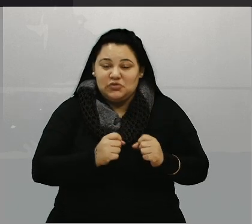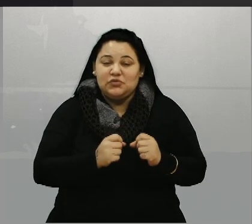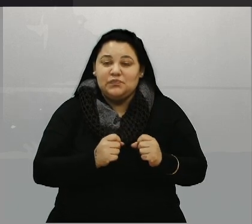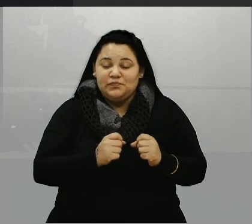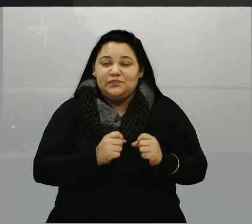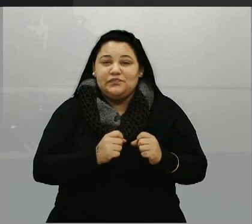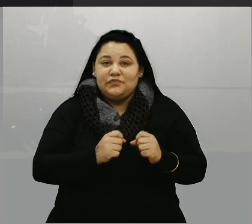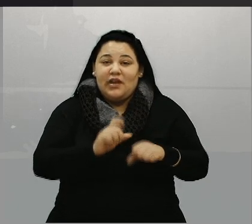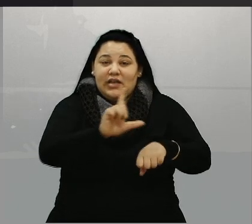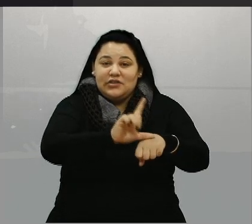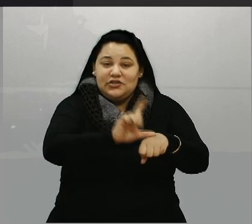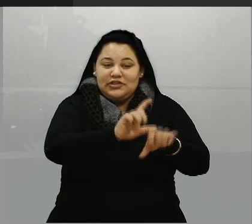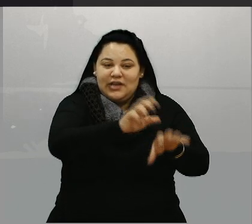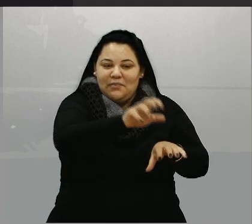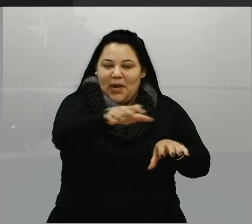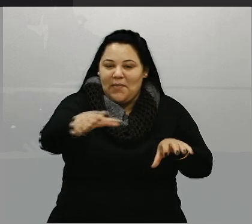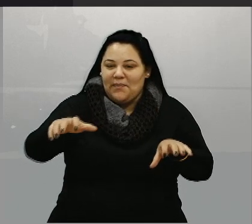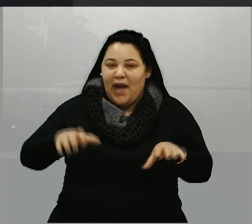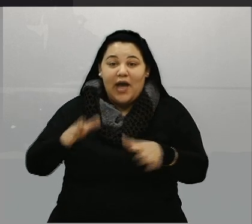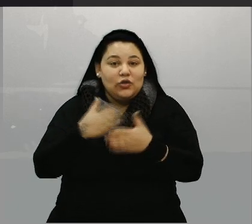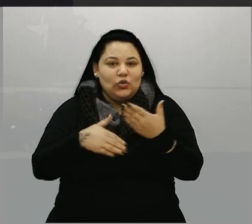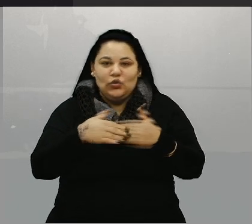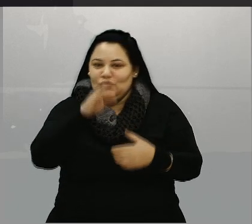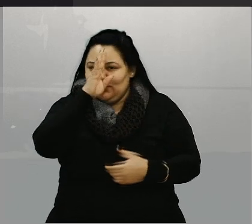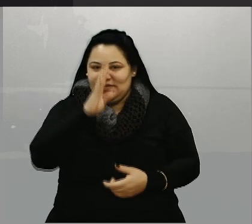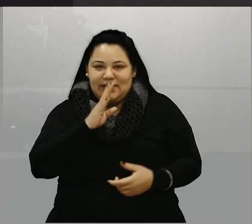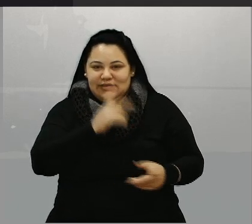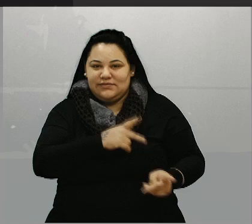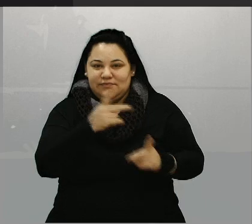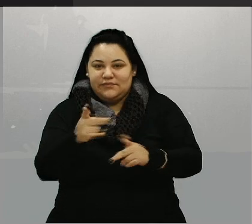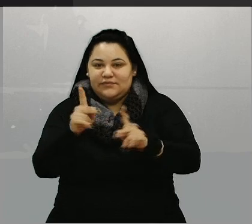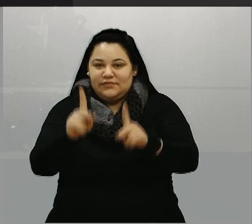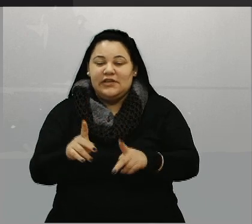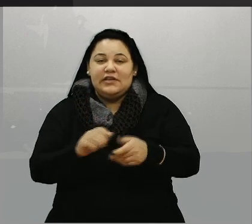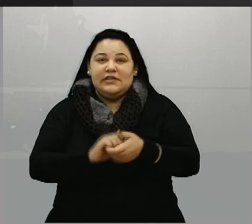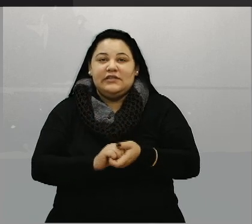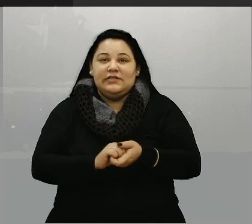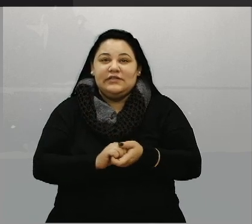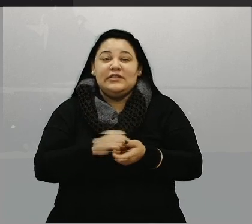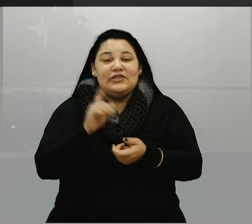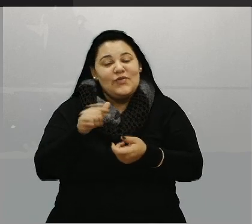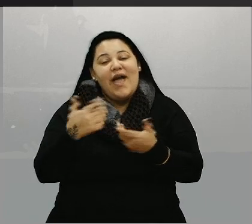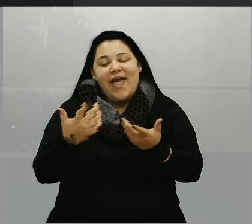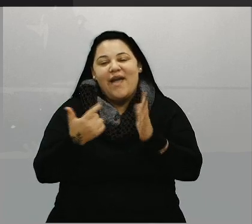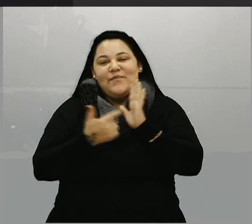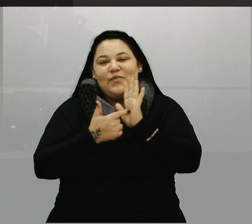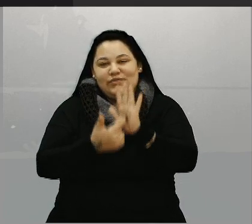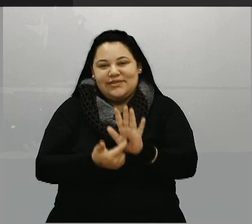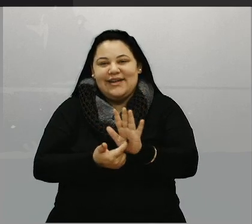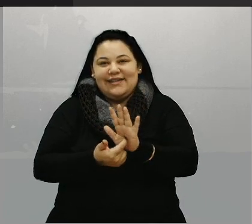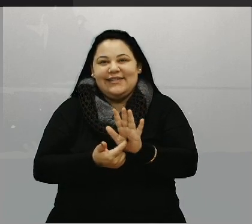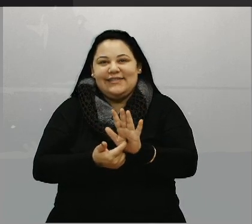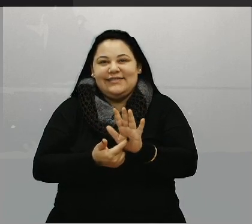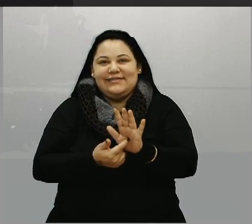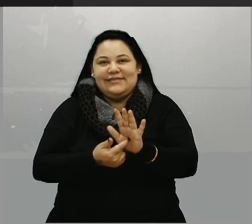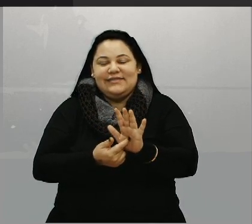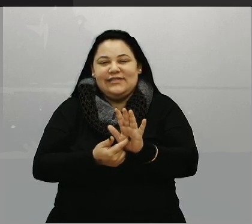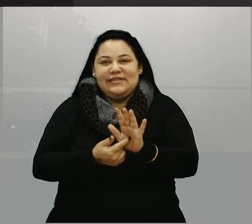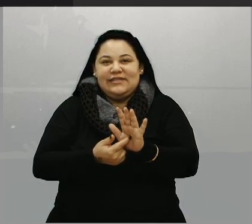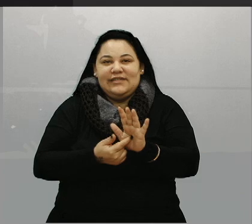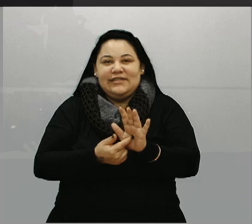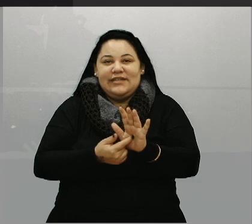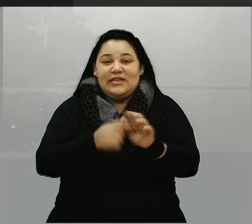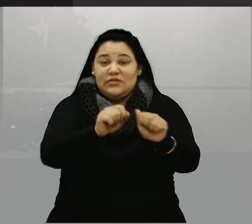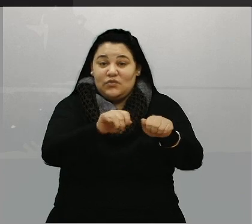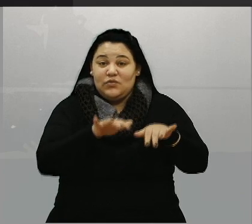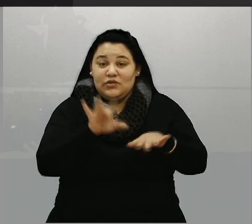e tudo mais, tudo é gratuito para os visitantes. E isso é a demonstração, então, desse grande público que só no